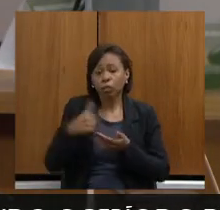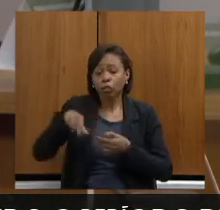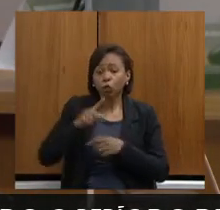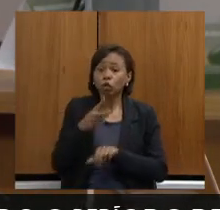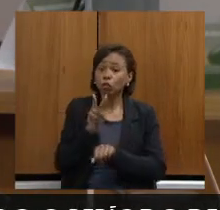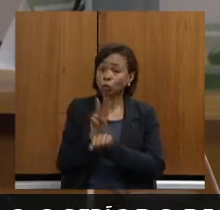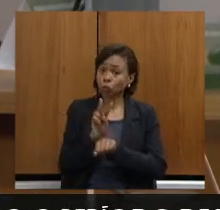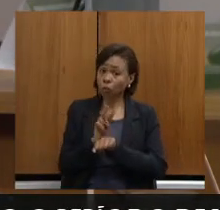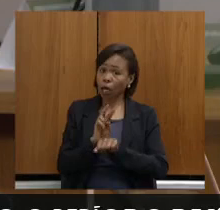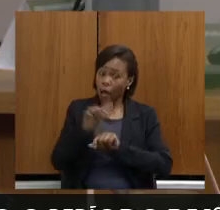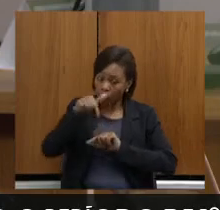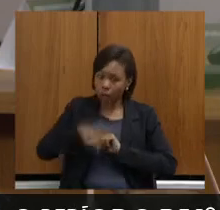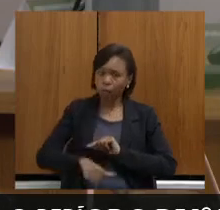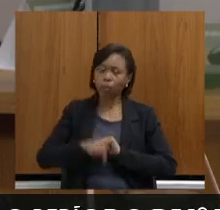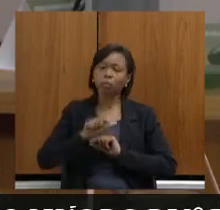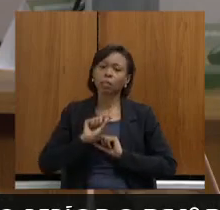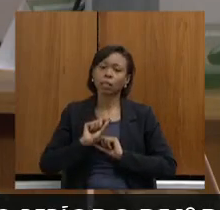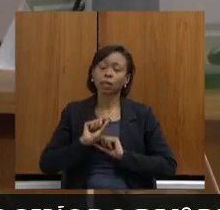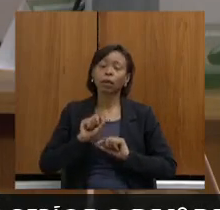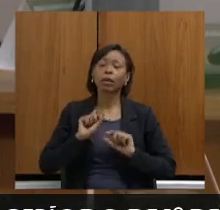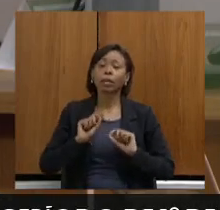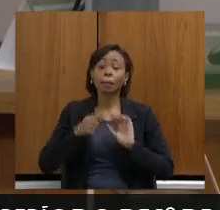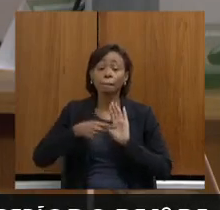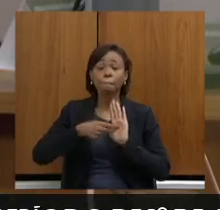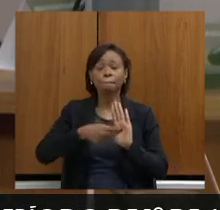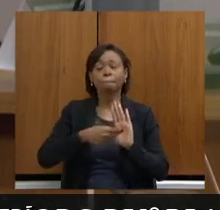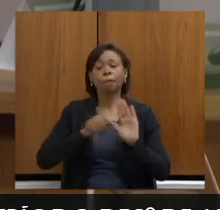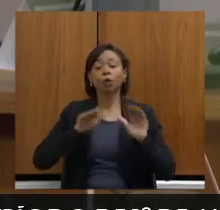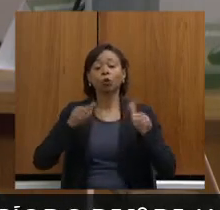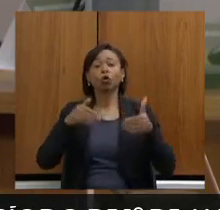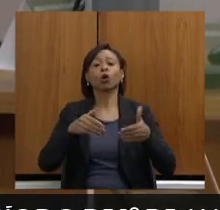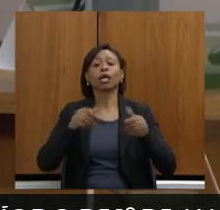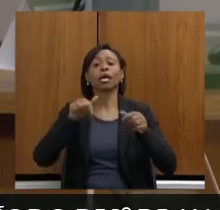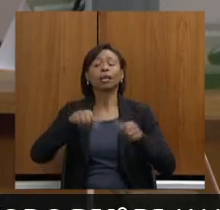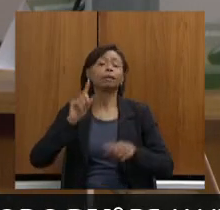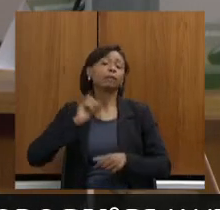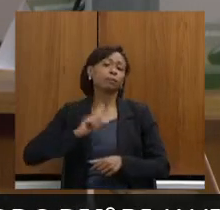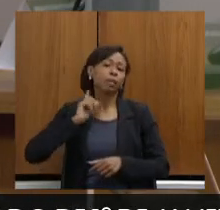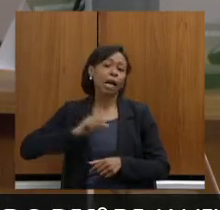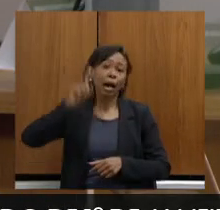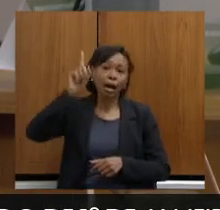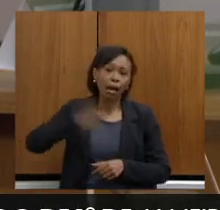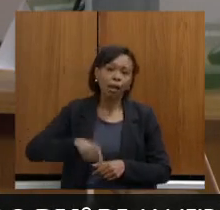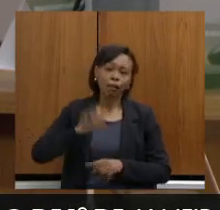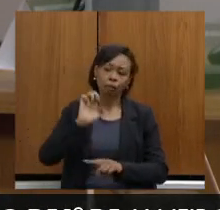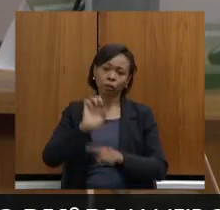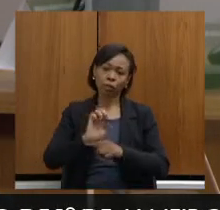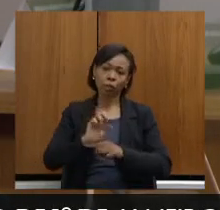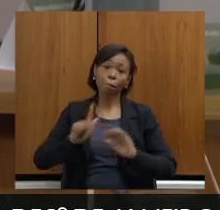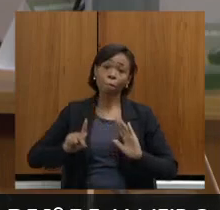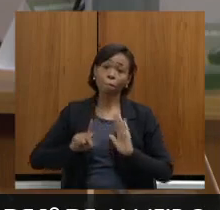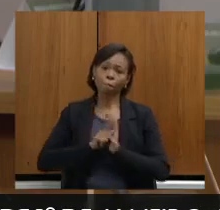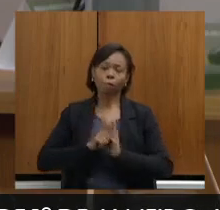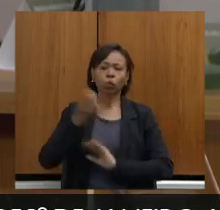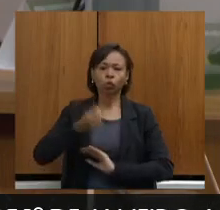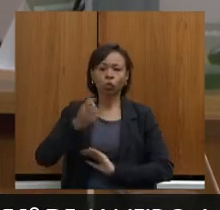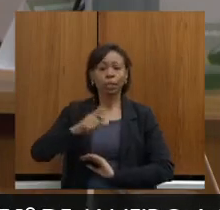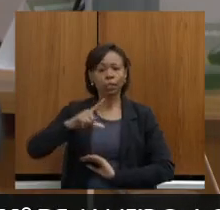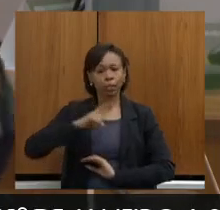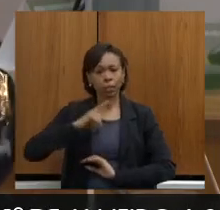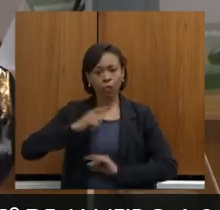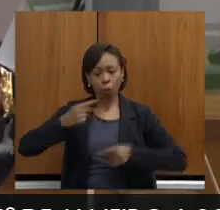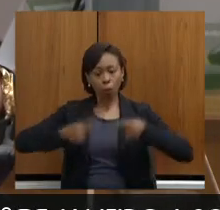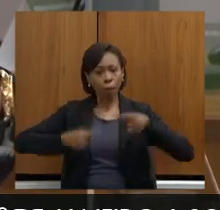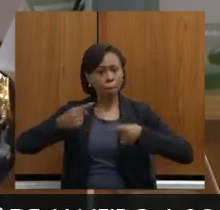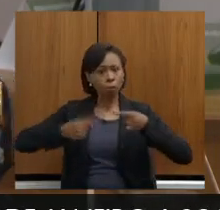trazendo esse foto de que nós Minas Gerais somos o estado do leite e nós temos uma política